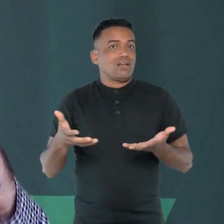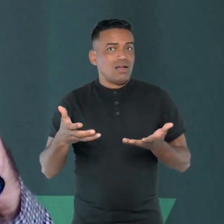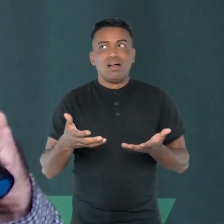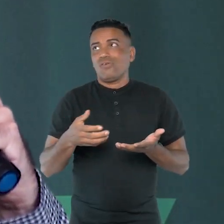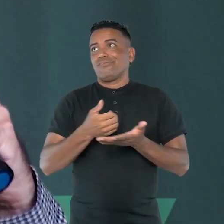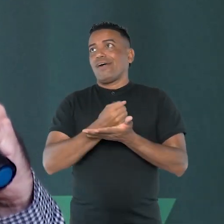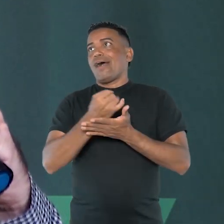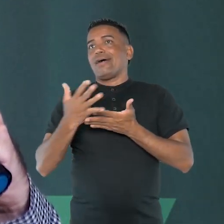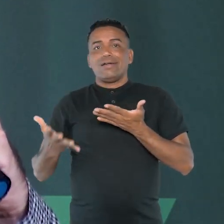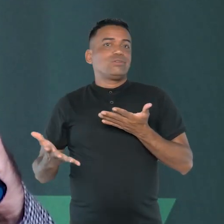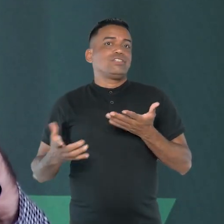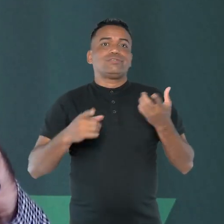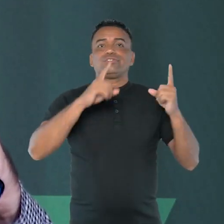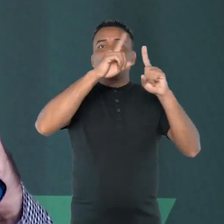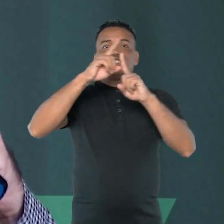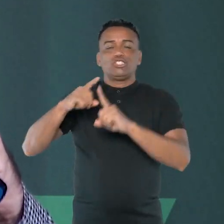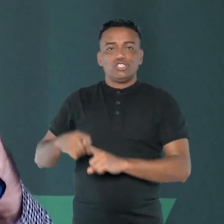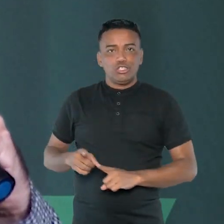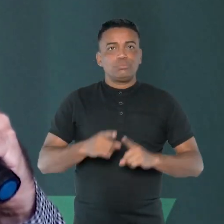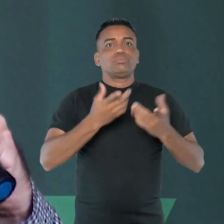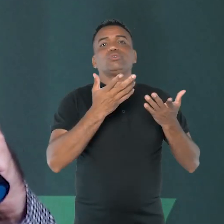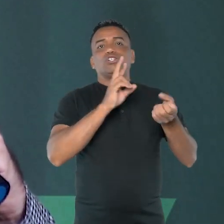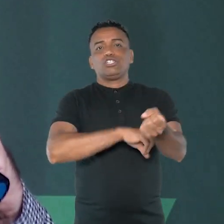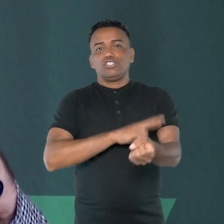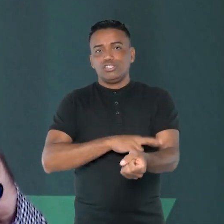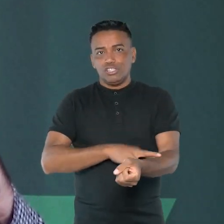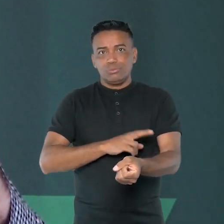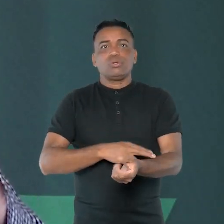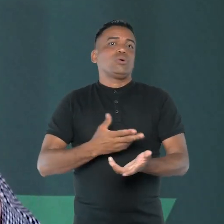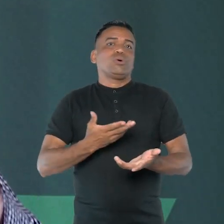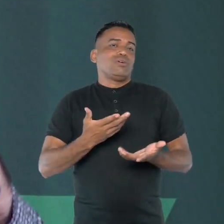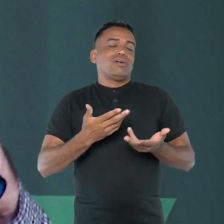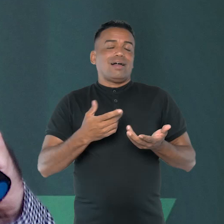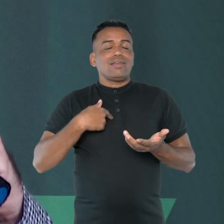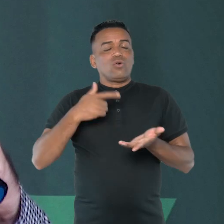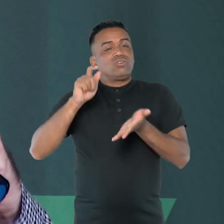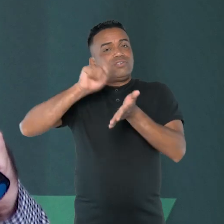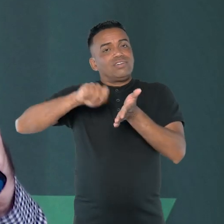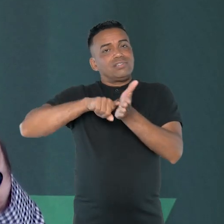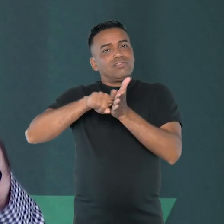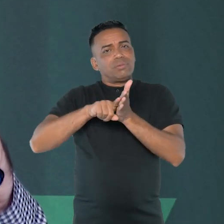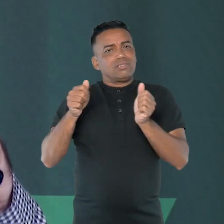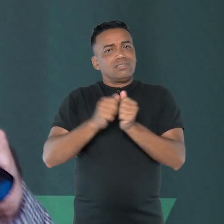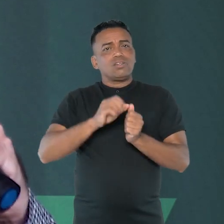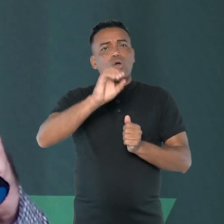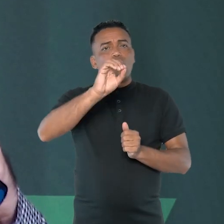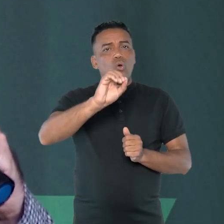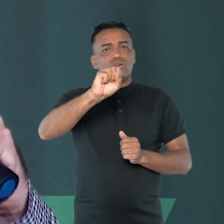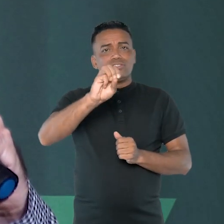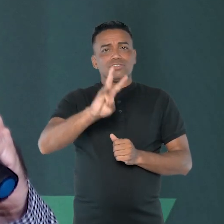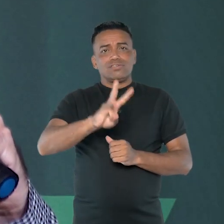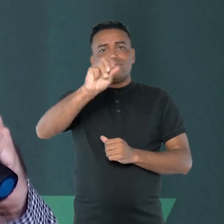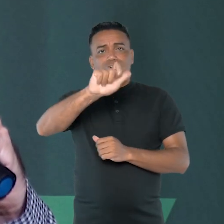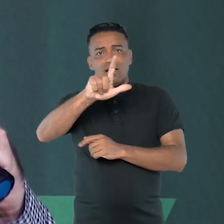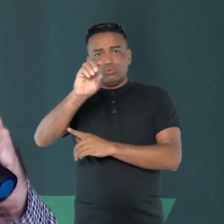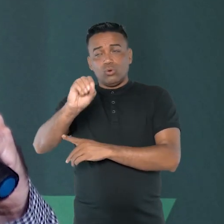blues, 15 sobre rock, 10 sobre samba. Eu achava que o forró merecia a mesma atenção. Fiz esse livro com um conterrâneo paraibano, Rosualdo Rodrigues. E